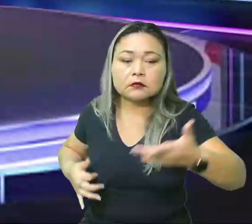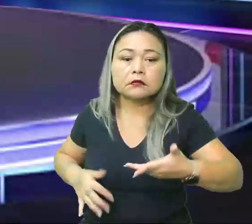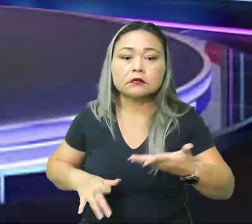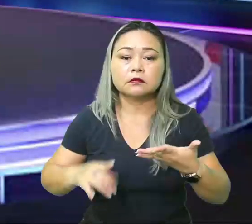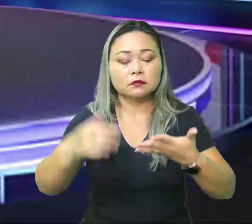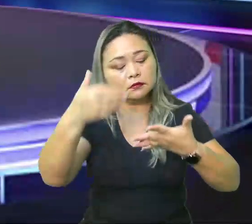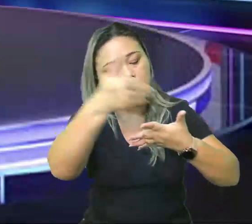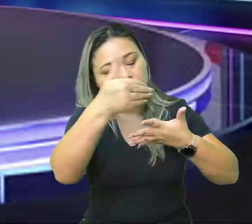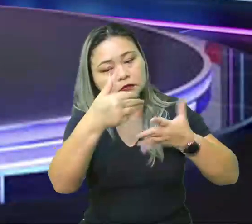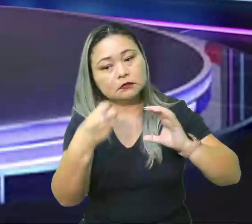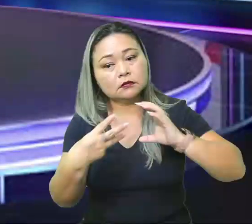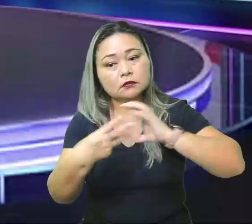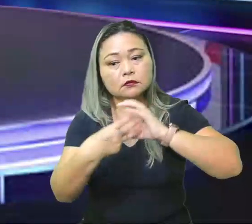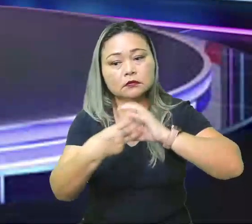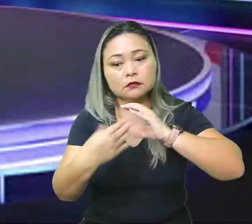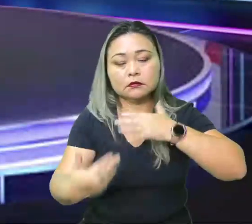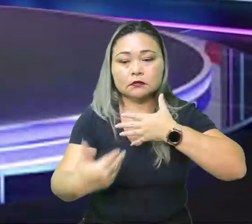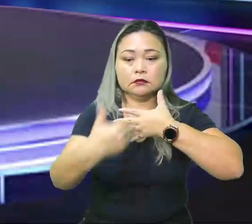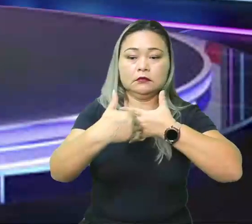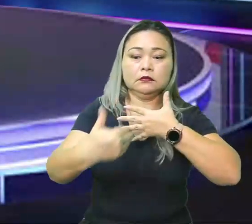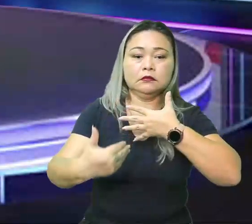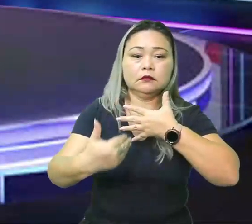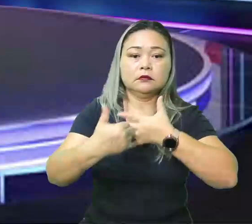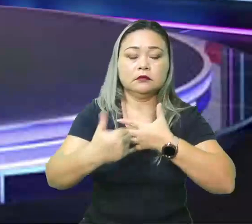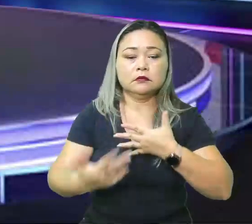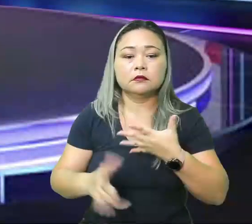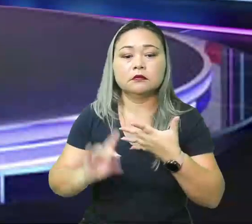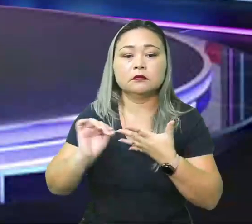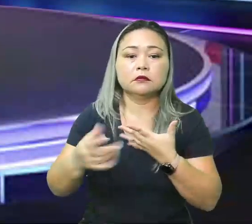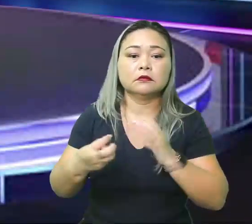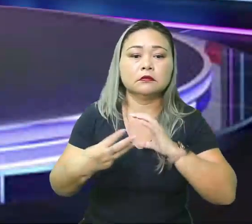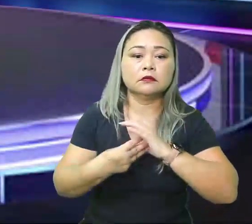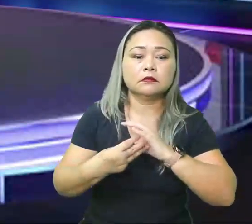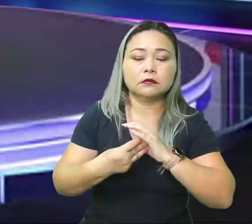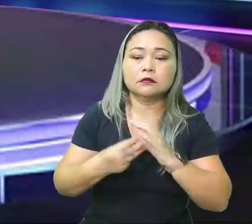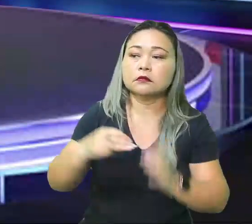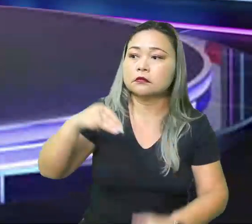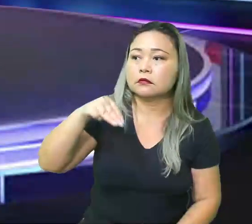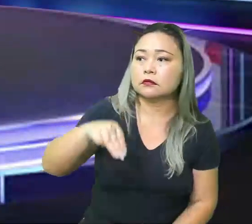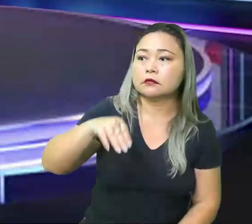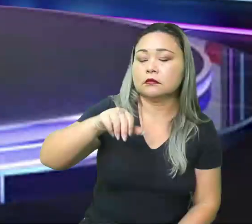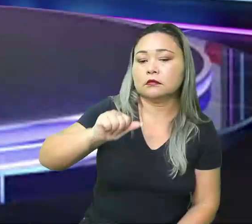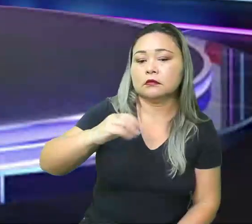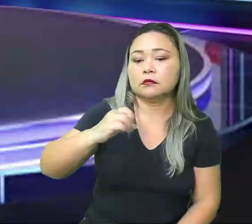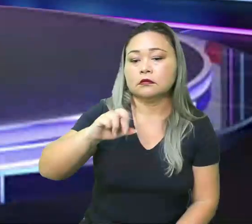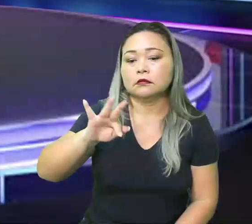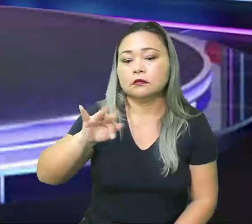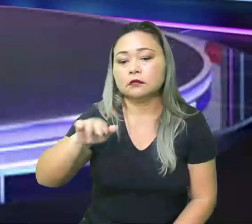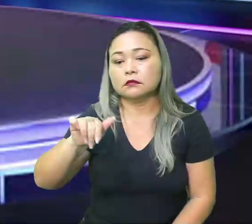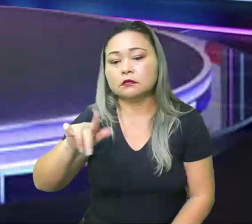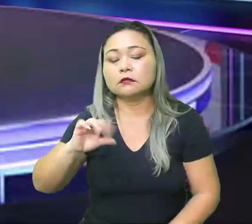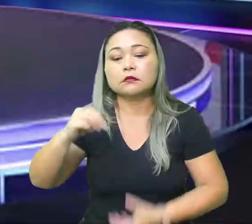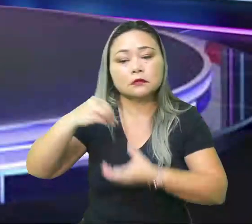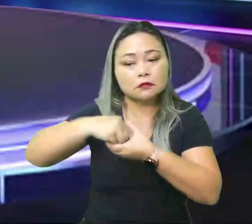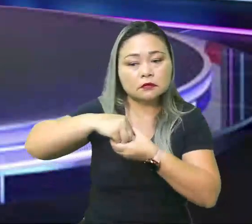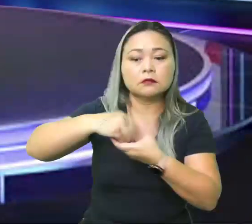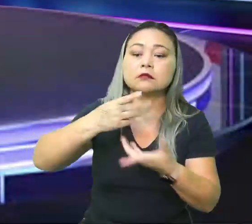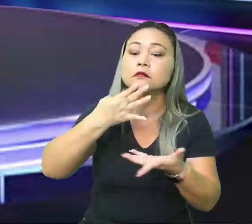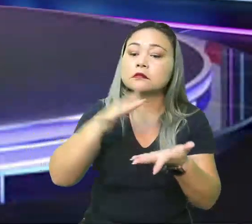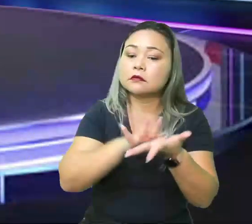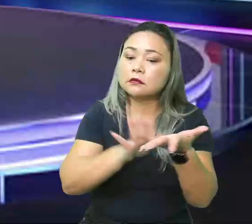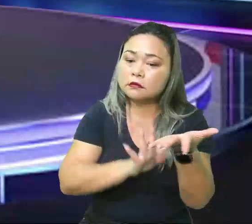uma célula de defesa. Que célula é essa? Os macrófagos. E eles estão presentes no sangue, que é